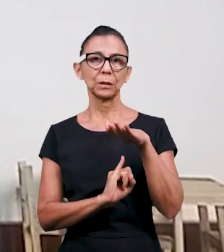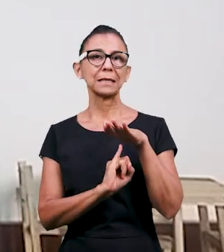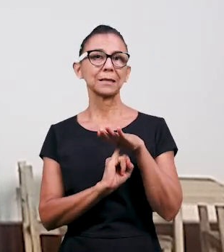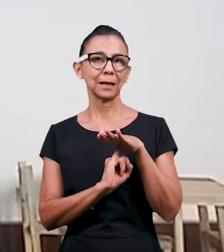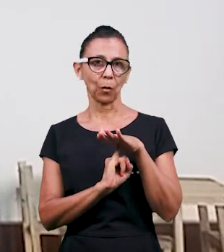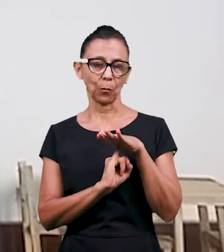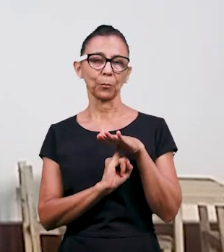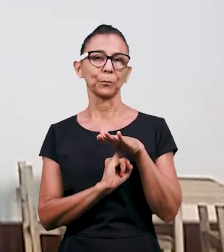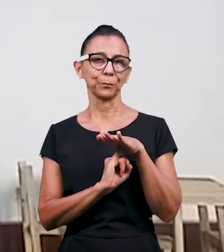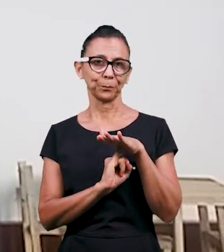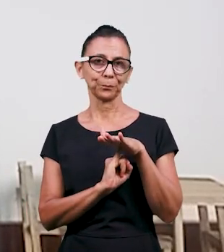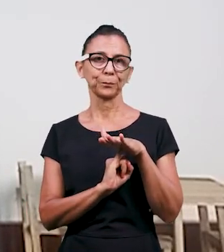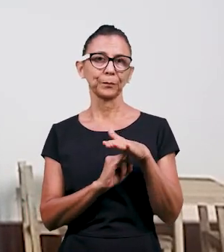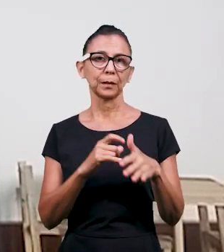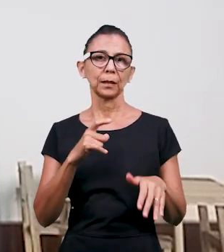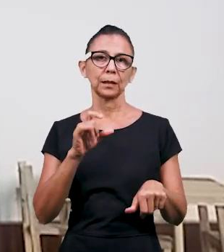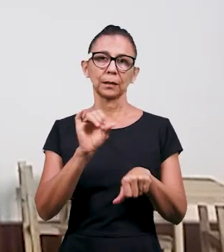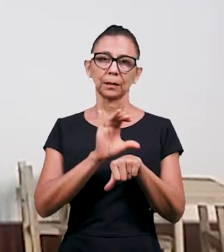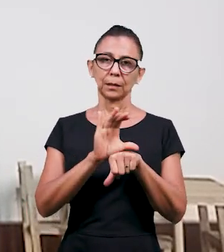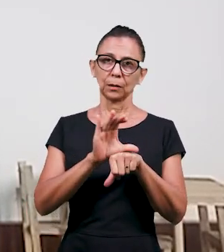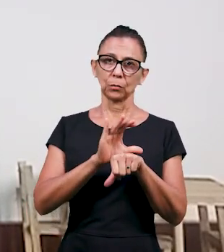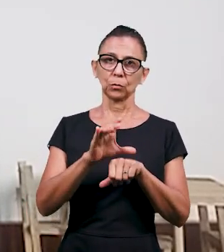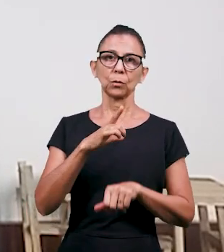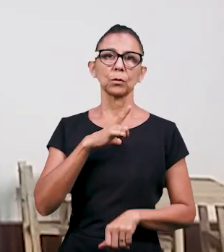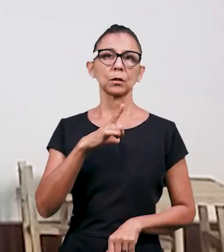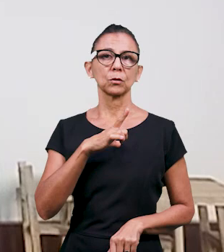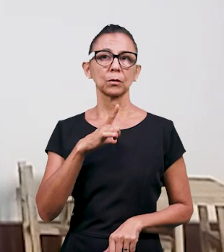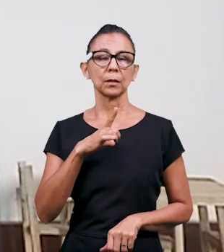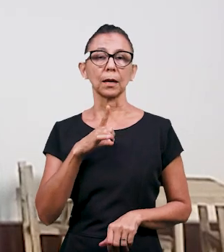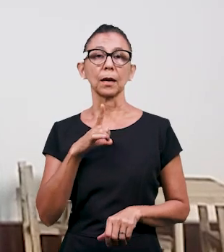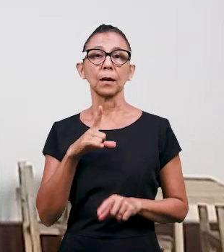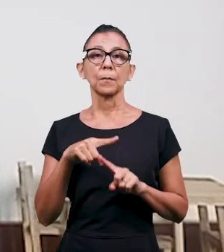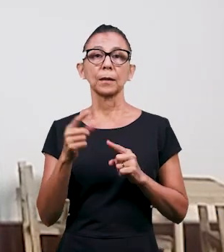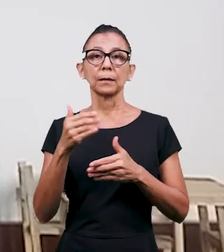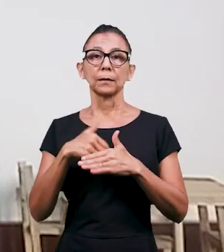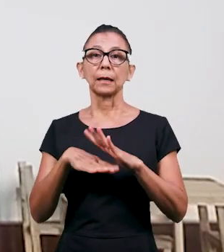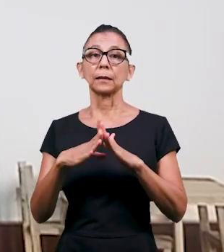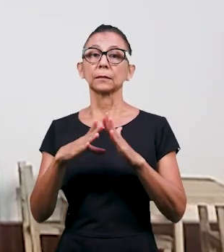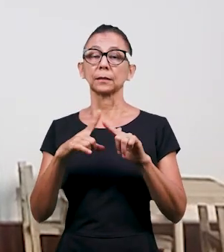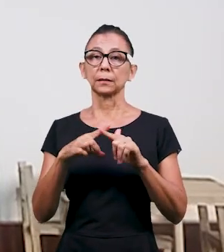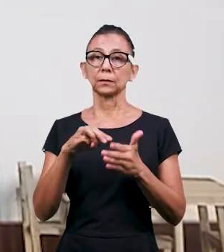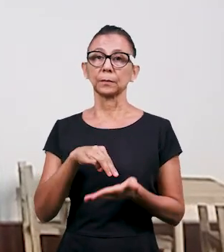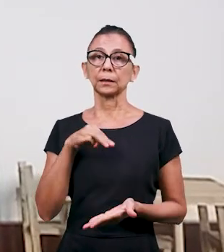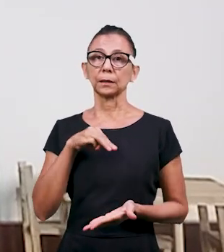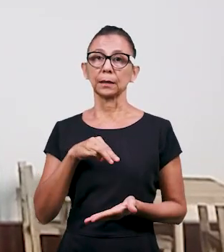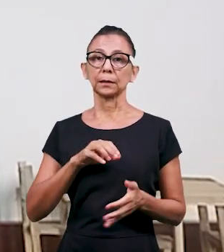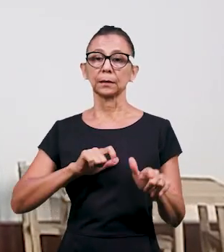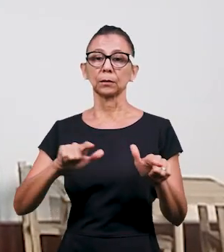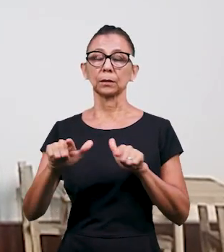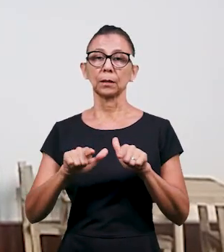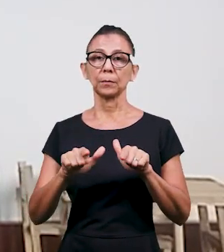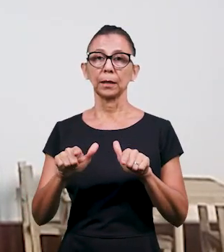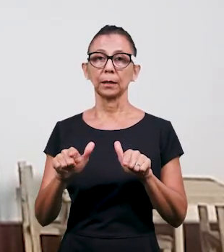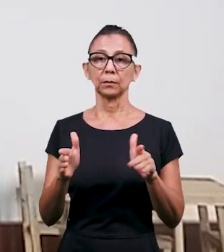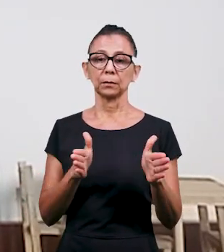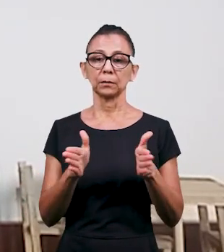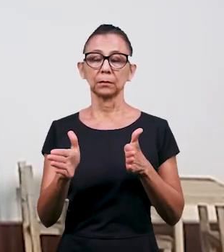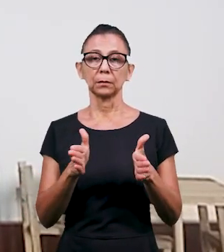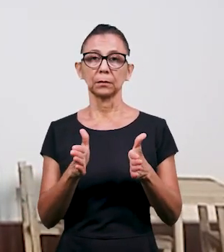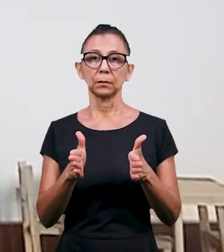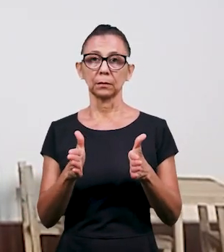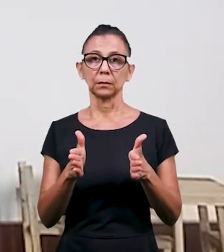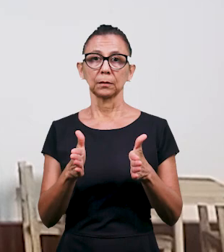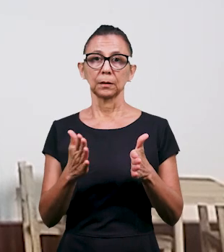lugar só, uma instituição que presta esse tipo de serviço, né? Mas nós temos dentro da nossa igreja um trabalho de